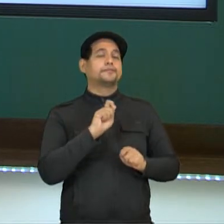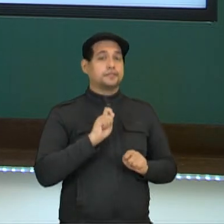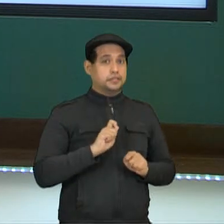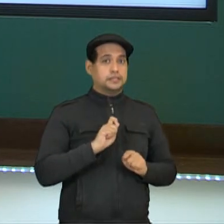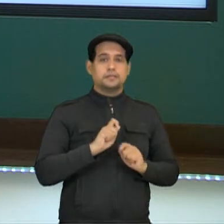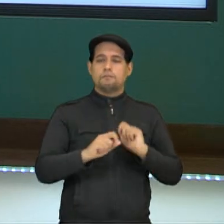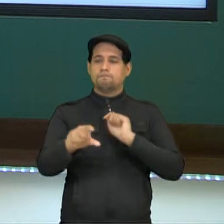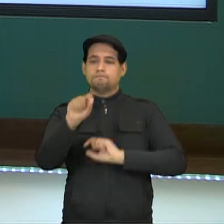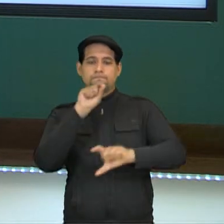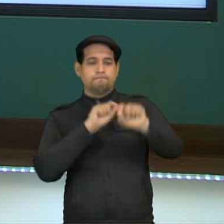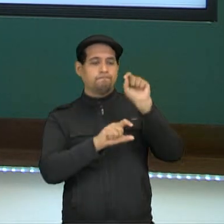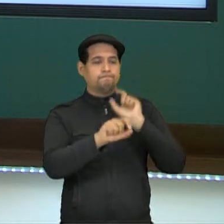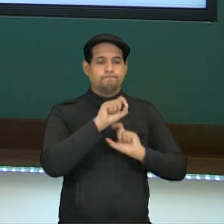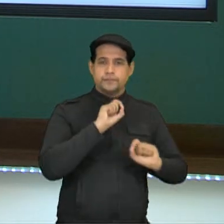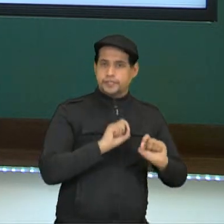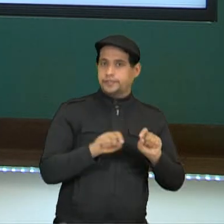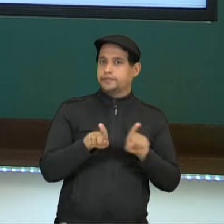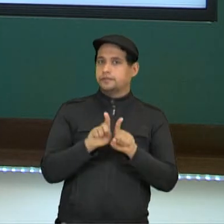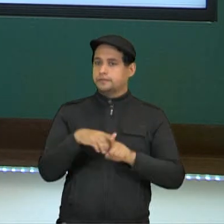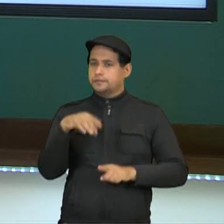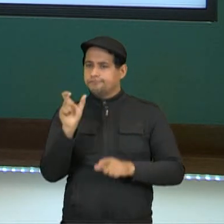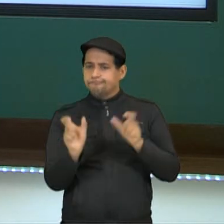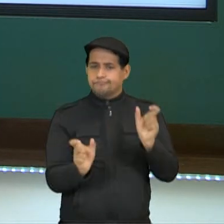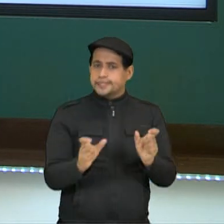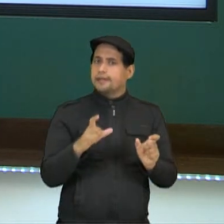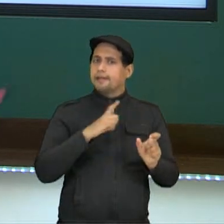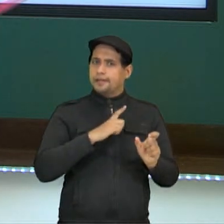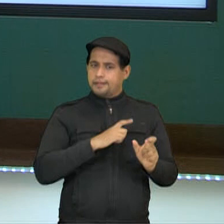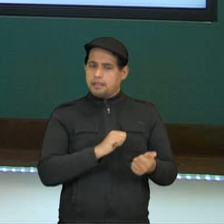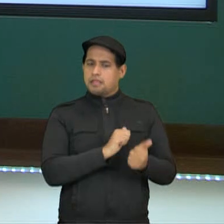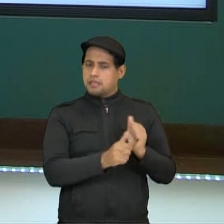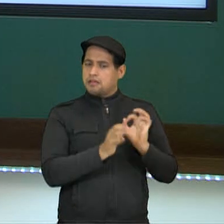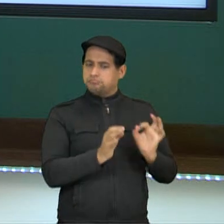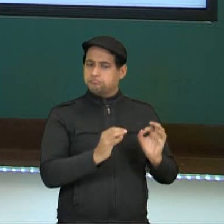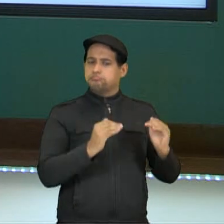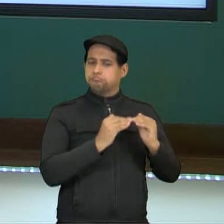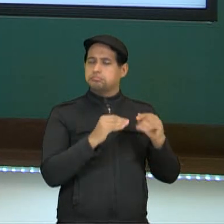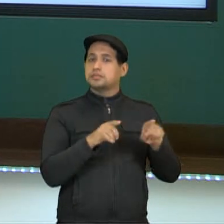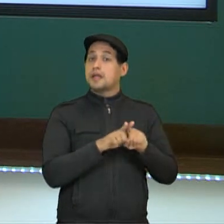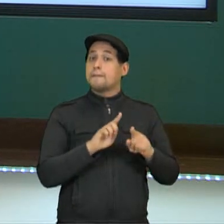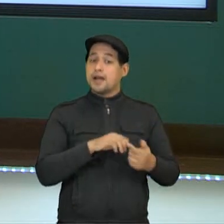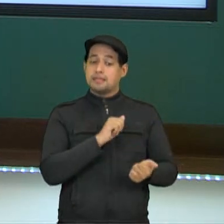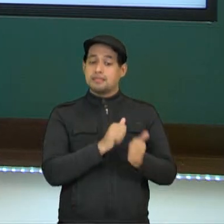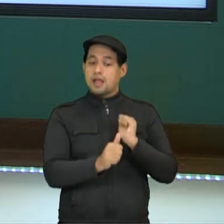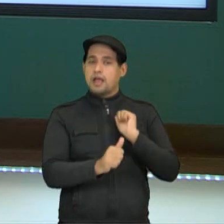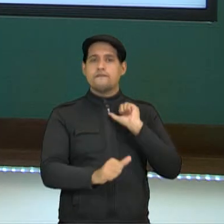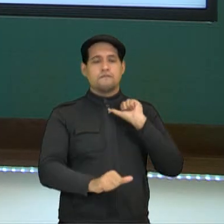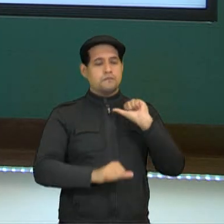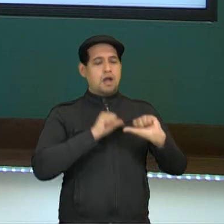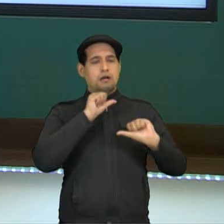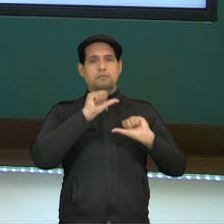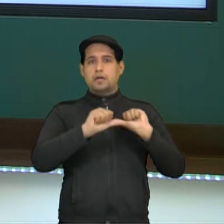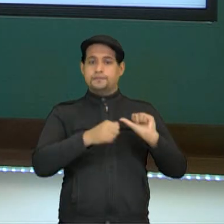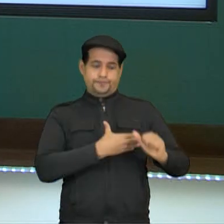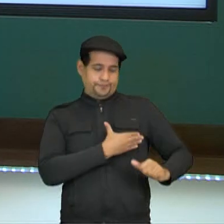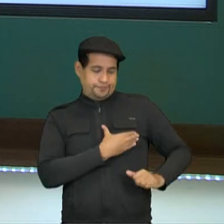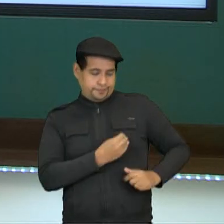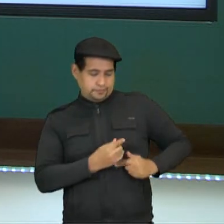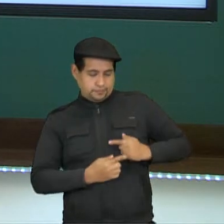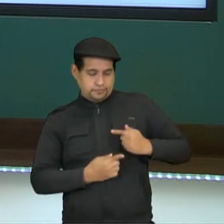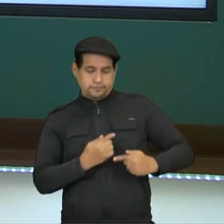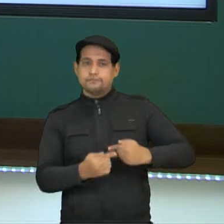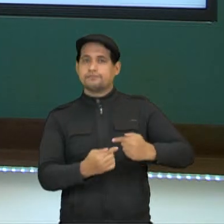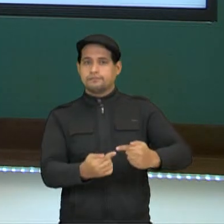à seleção de indivíduos que vão estar mais aptos e essa adaptação vai ser transmitida para a próxima